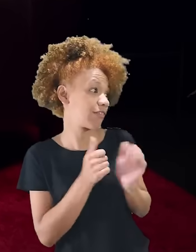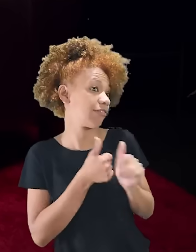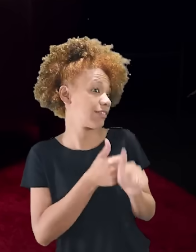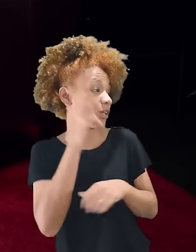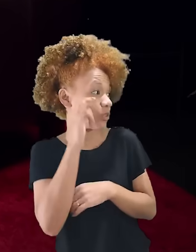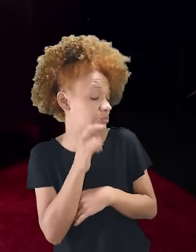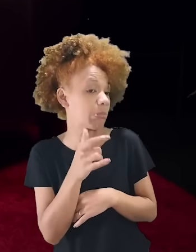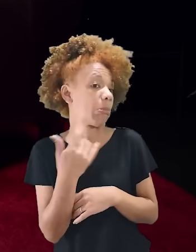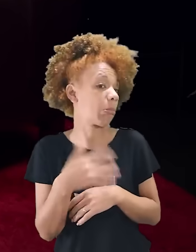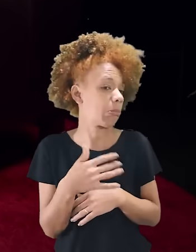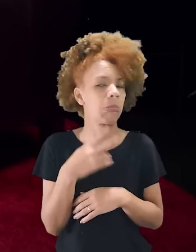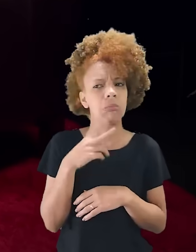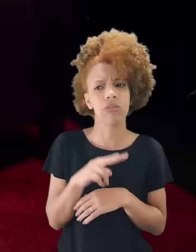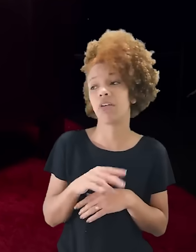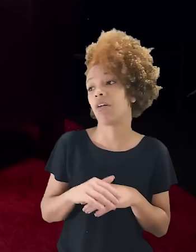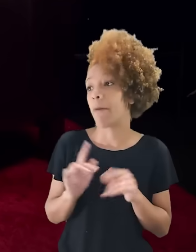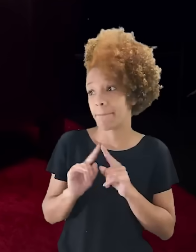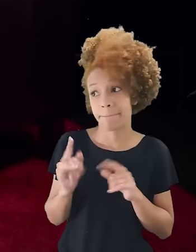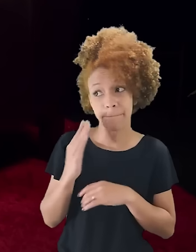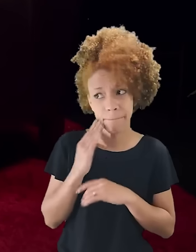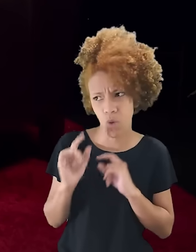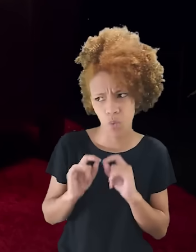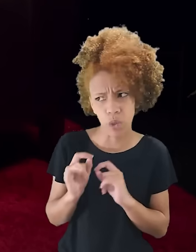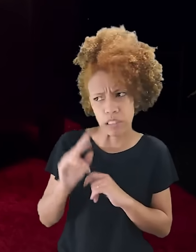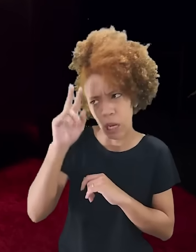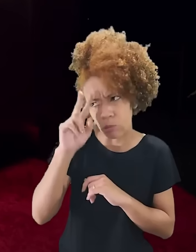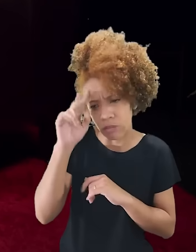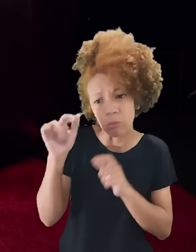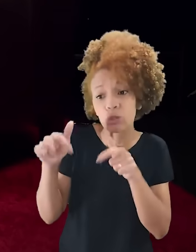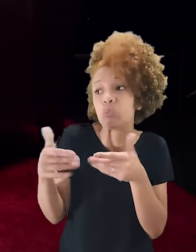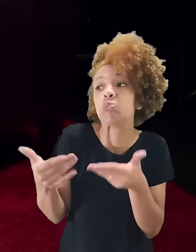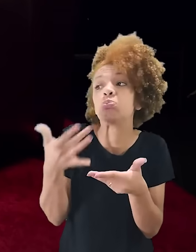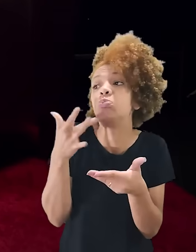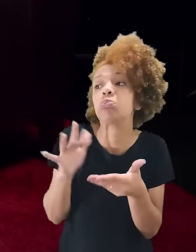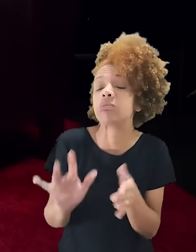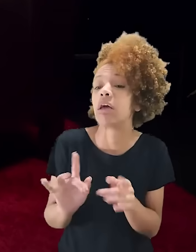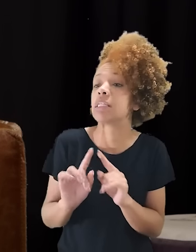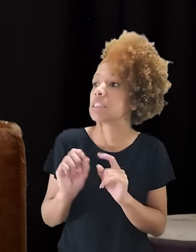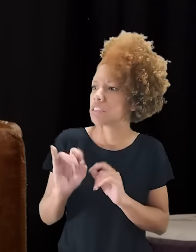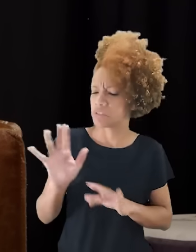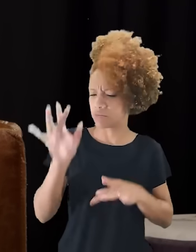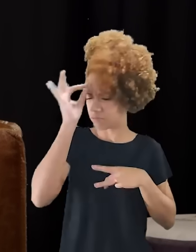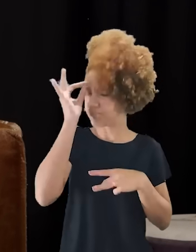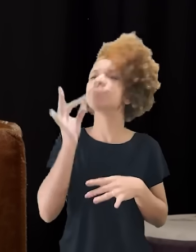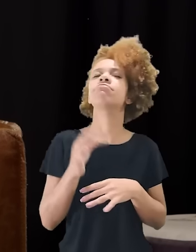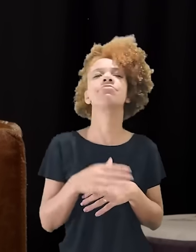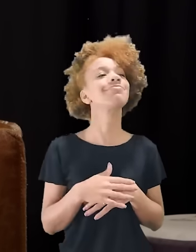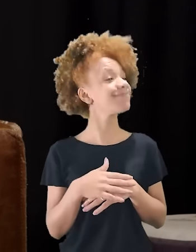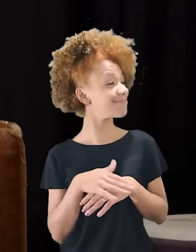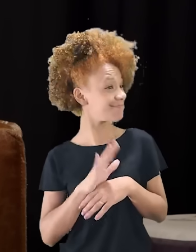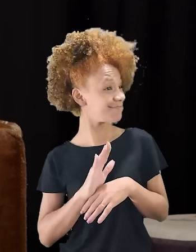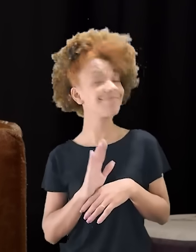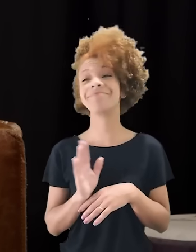Você tem seguidor para caramba o cara com certeza olha e fala a pessoa sabe que é alguma coisa ela não lembra da onde e se você incorpora encarna ali